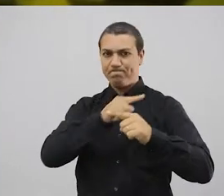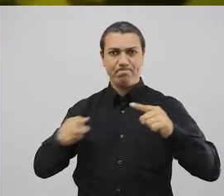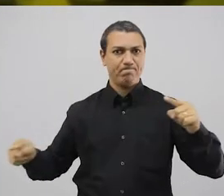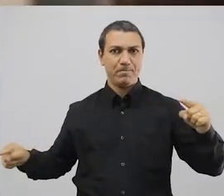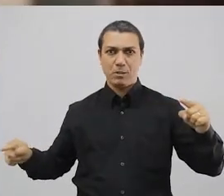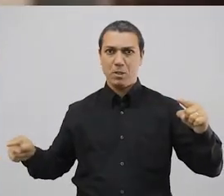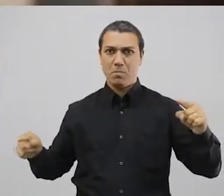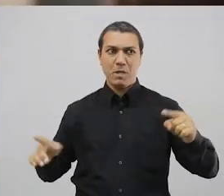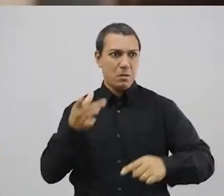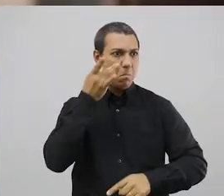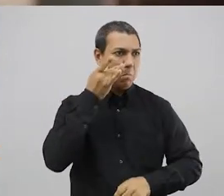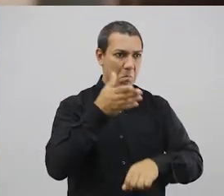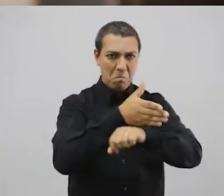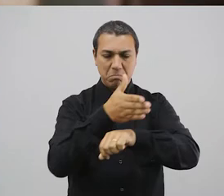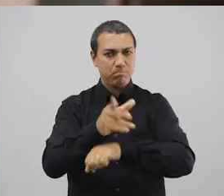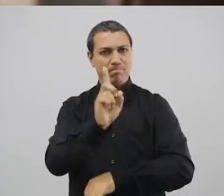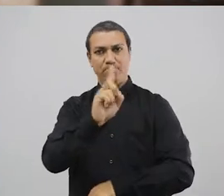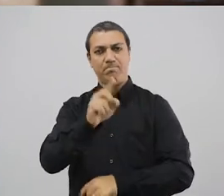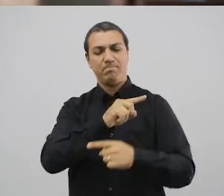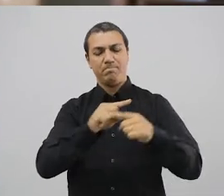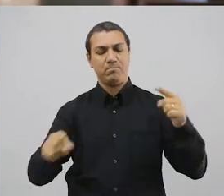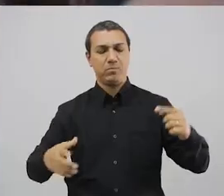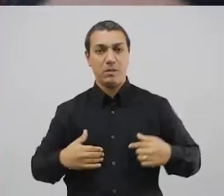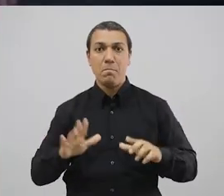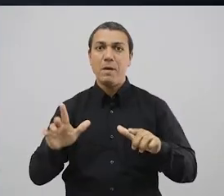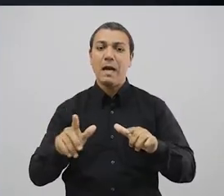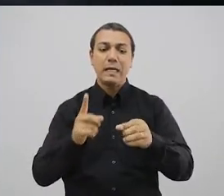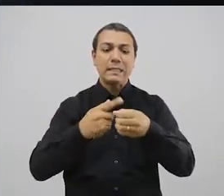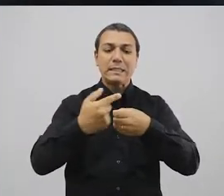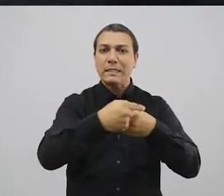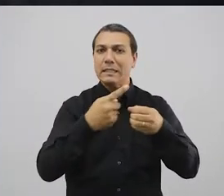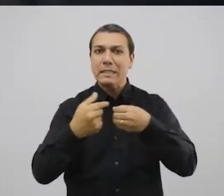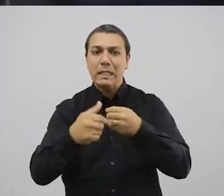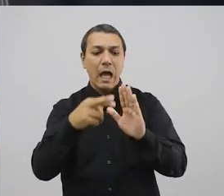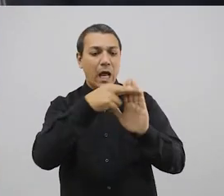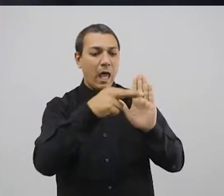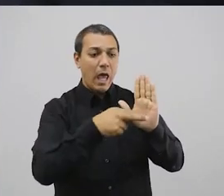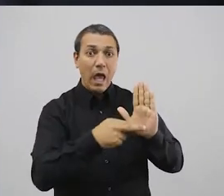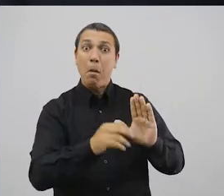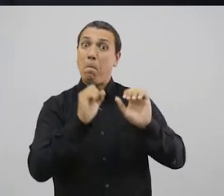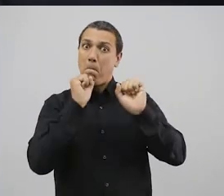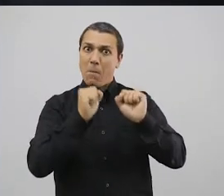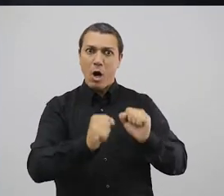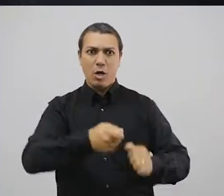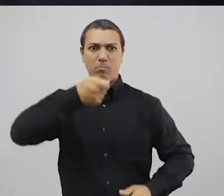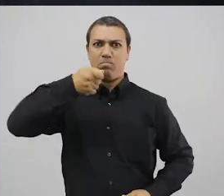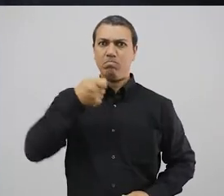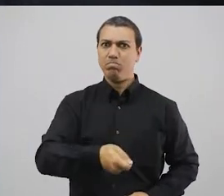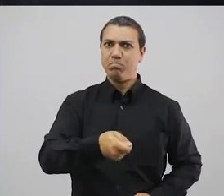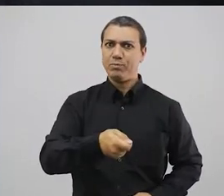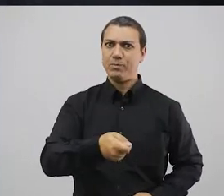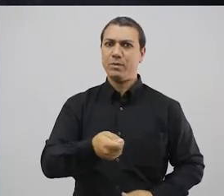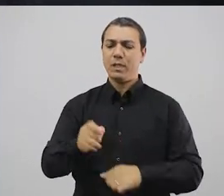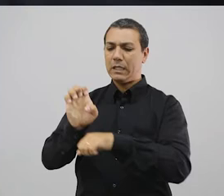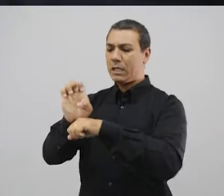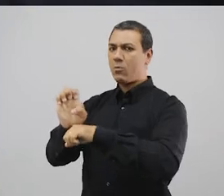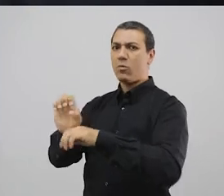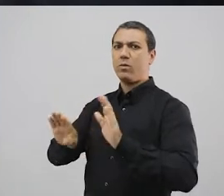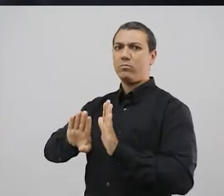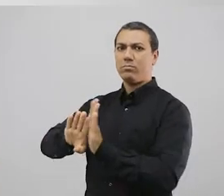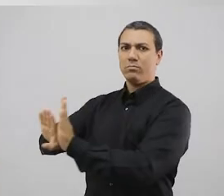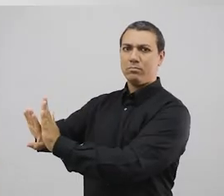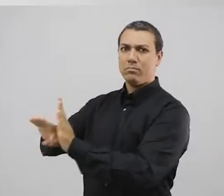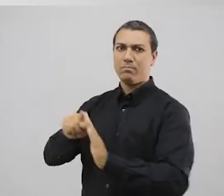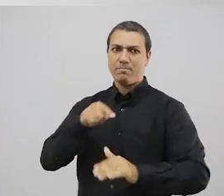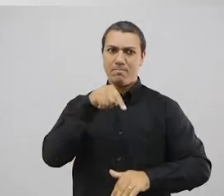preta fica proibido o acesso presencial dos fiéis os municípios podem aplicar regras que podem ser mais rígidas do que as